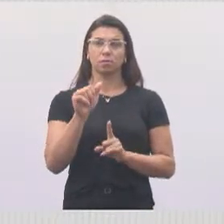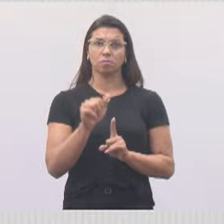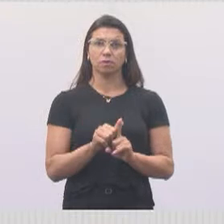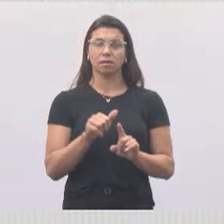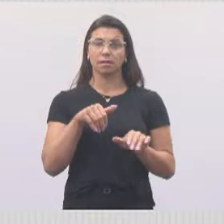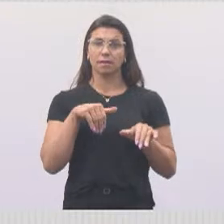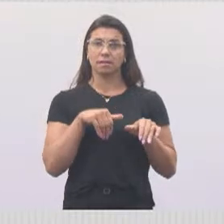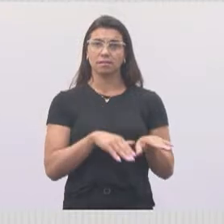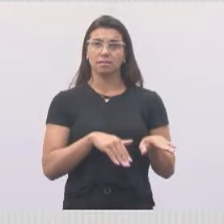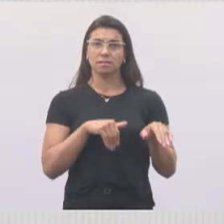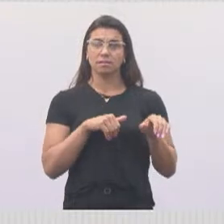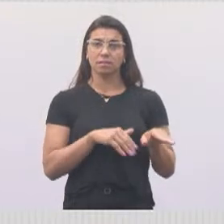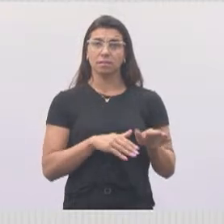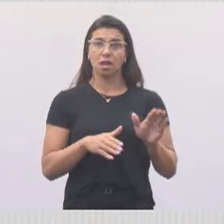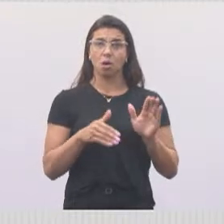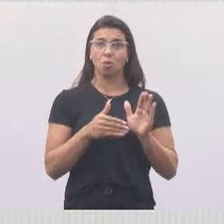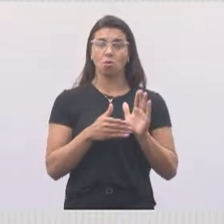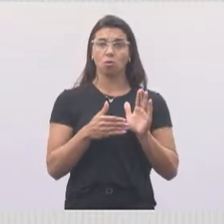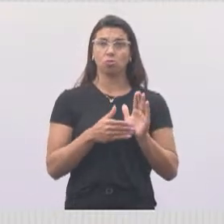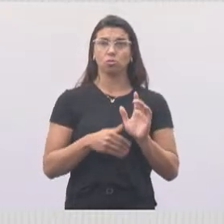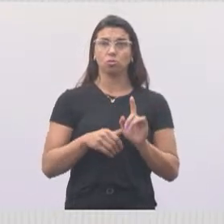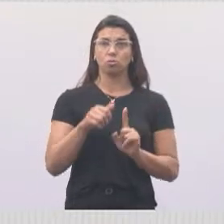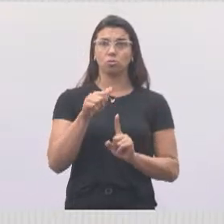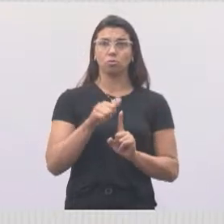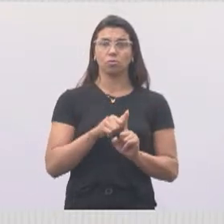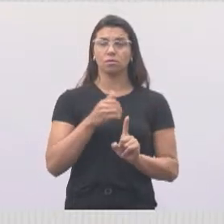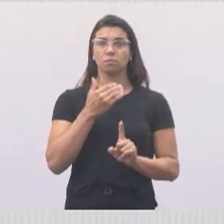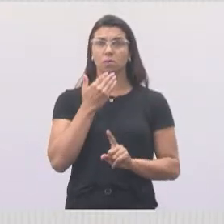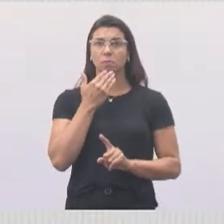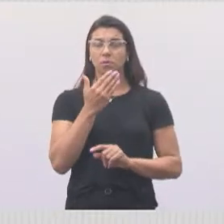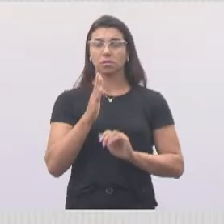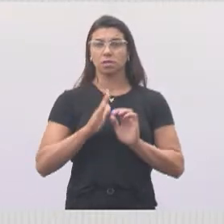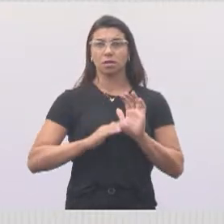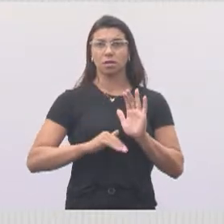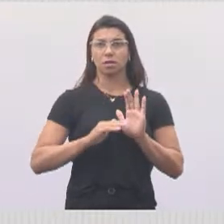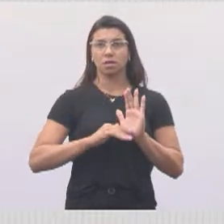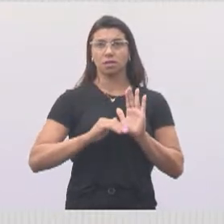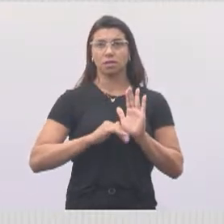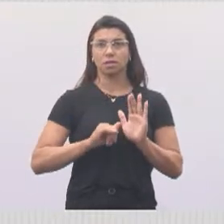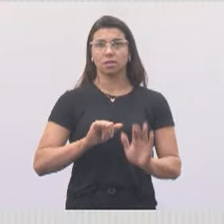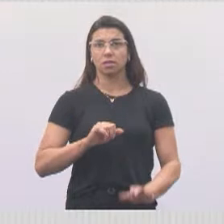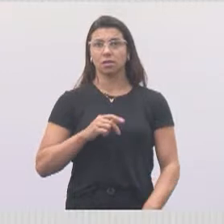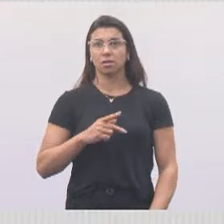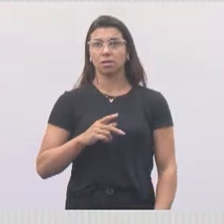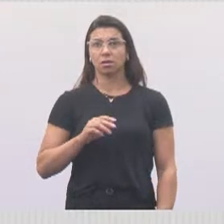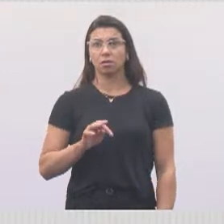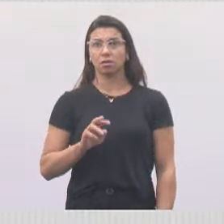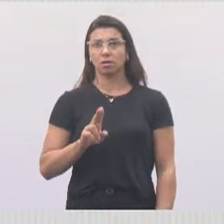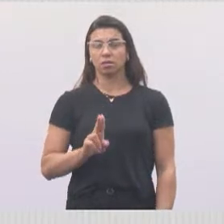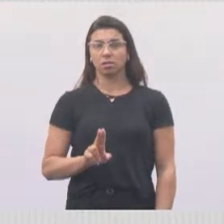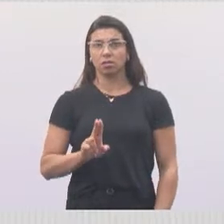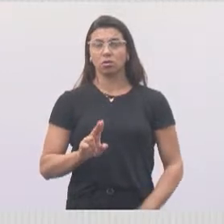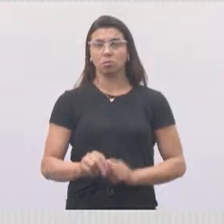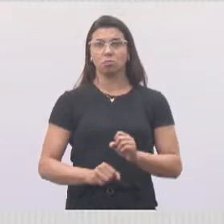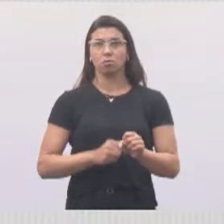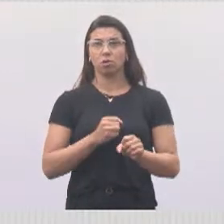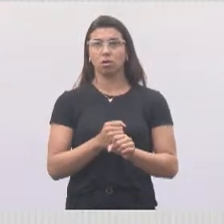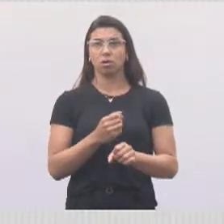setembro é o último mês para pedir isenção do IPTU para o ano de